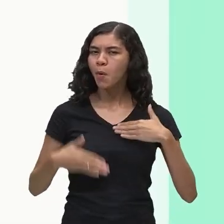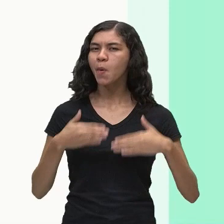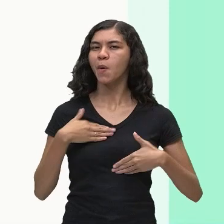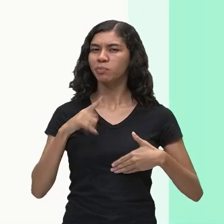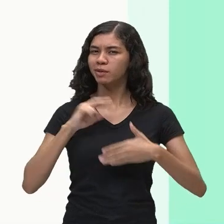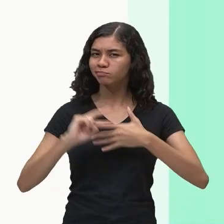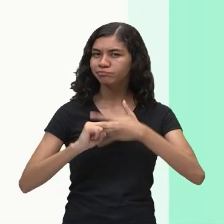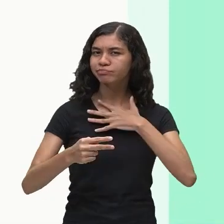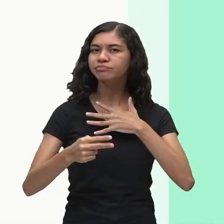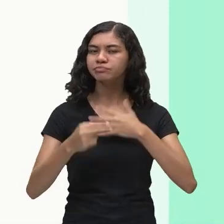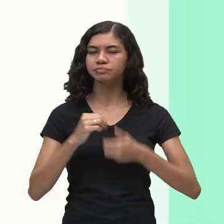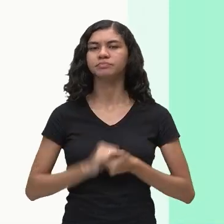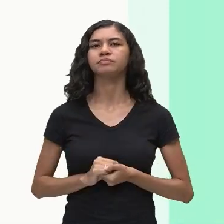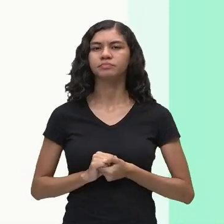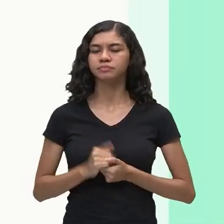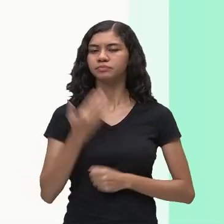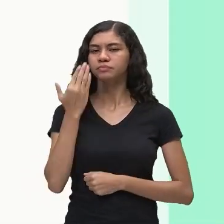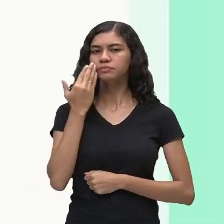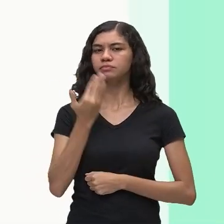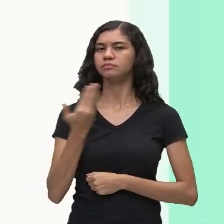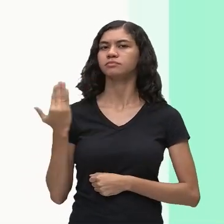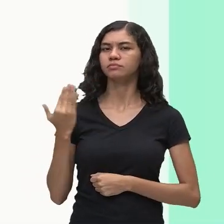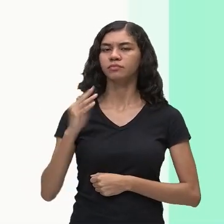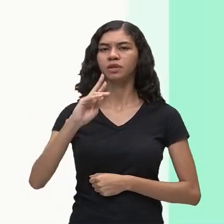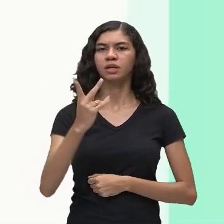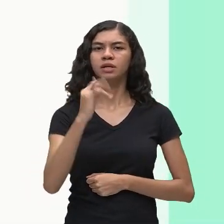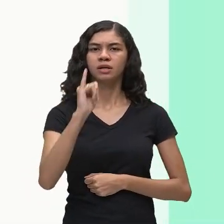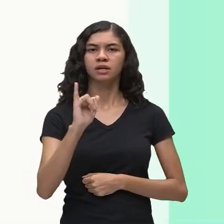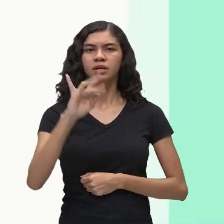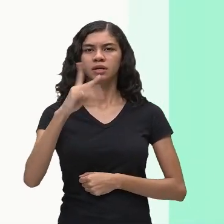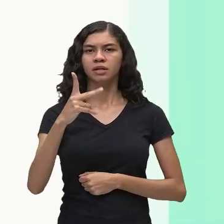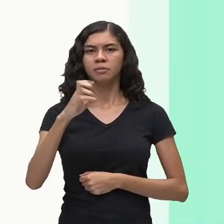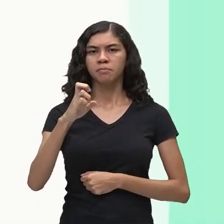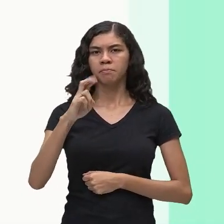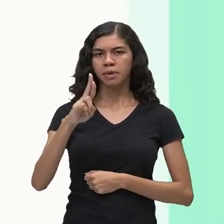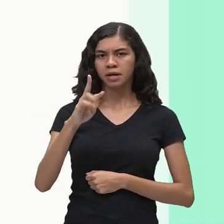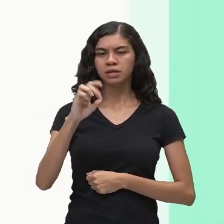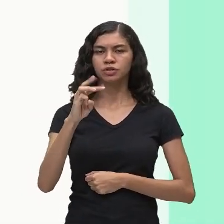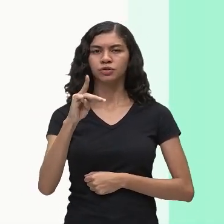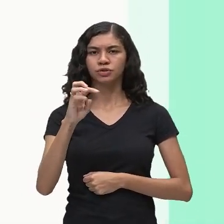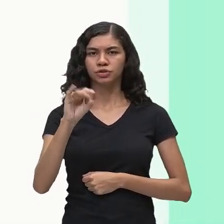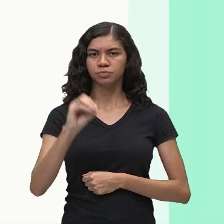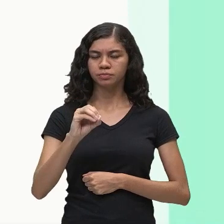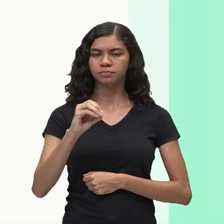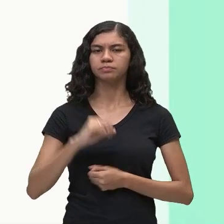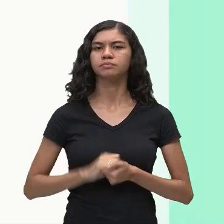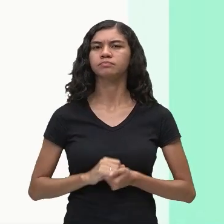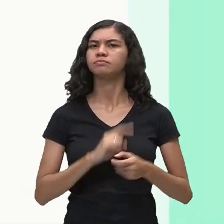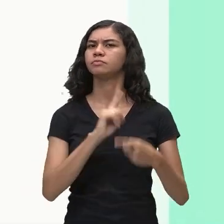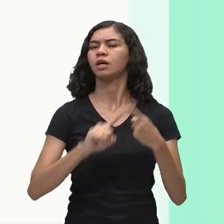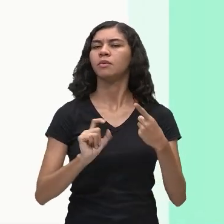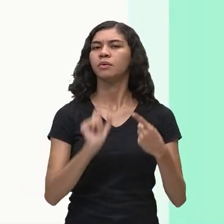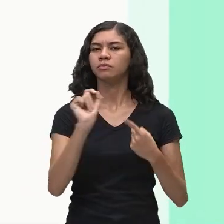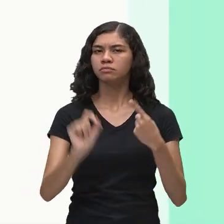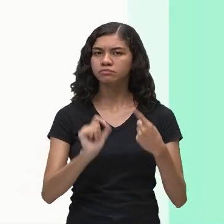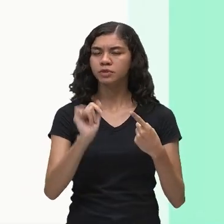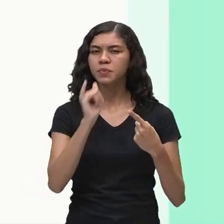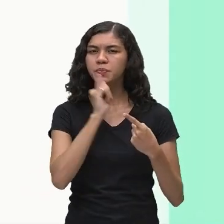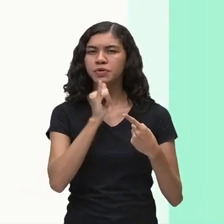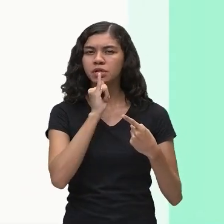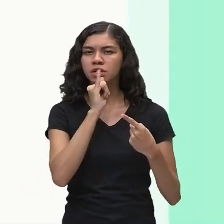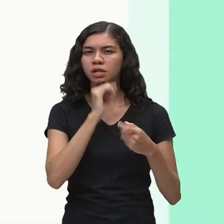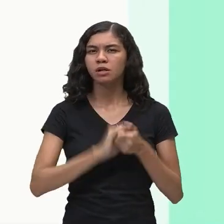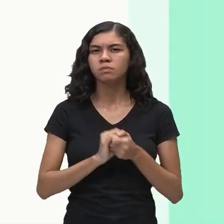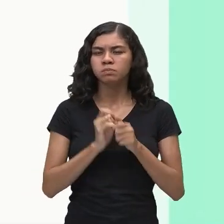maneira? Nós temos aí o hipertireoidismo e o hipotireoidismo. O hipertireoidismo é quando eu tenho um excesso